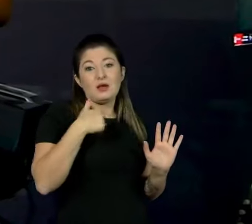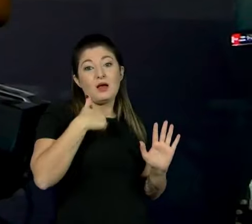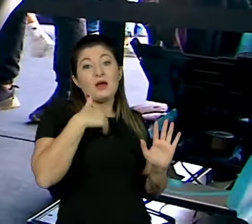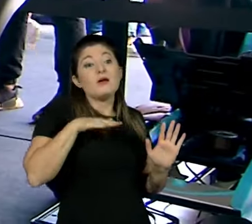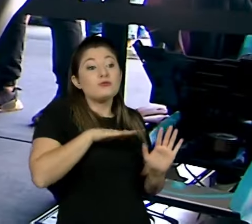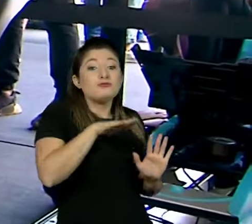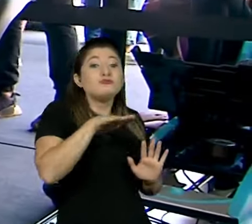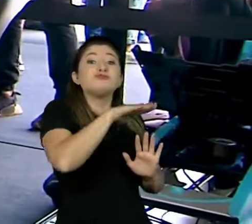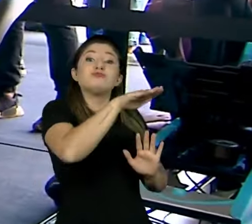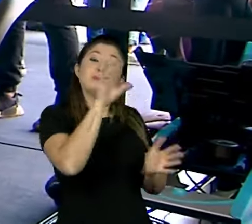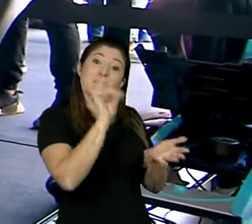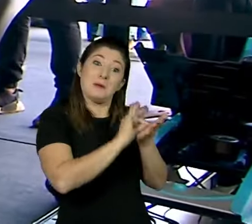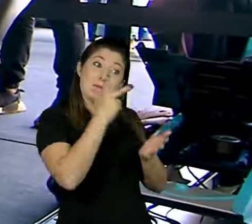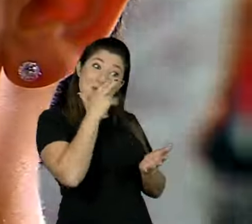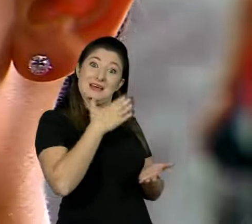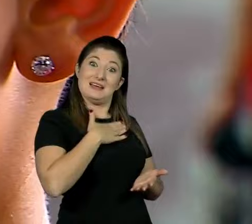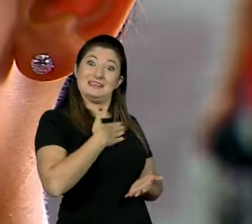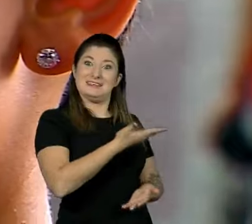fosse um piloto.